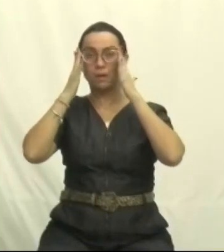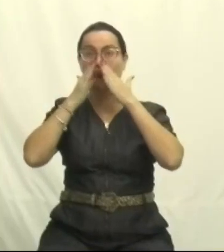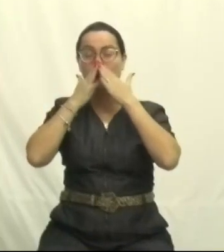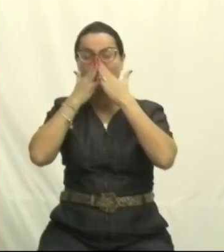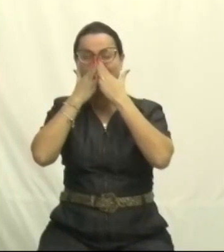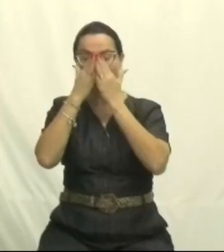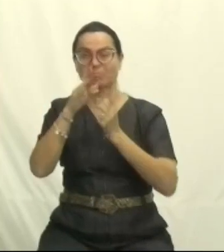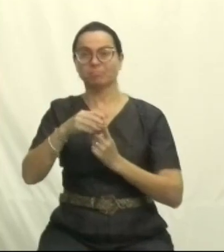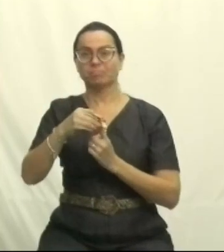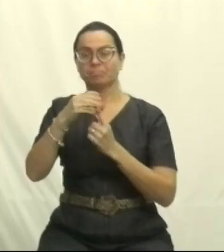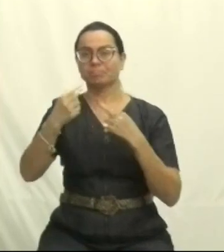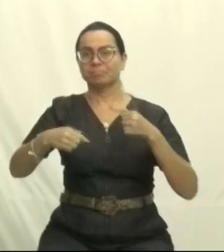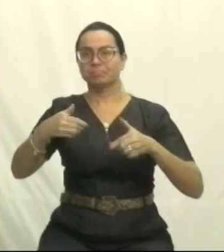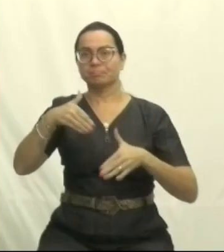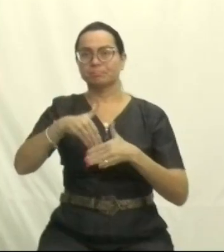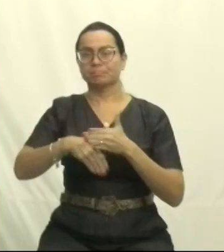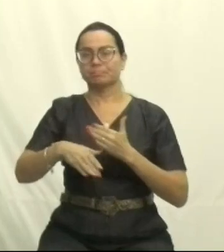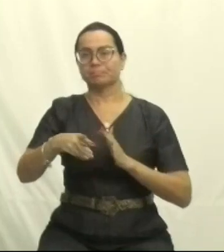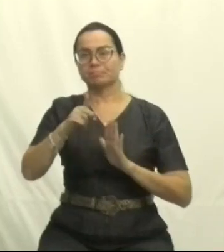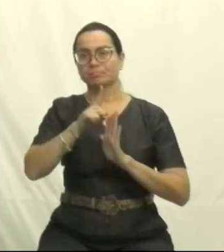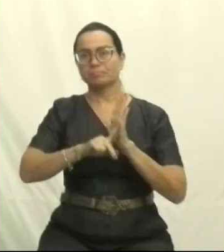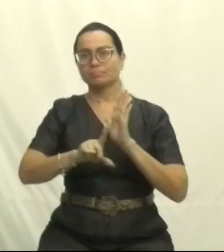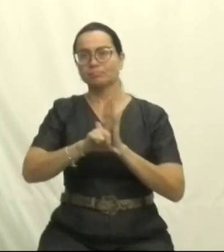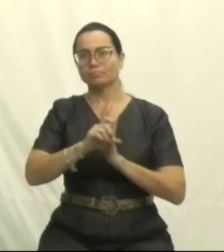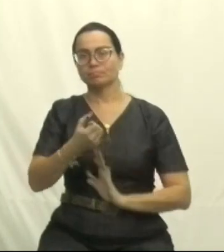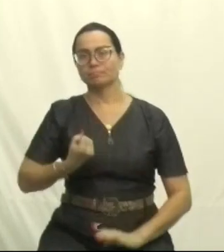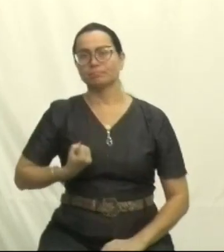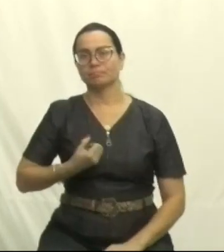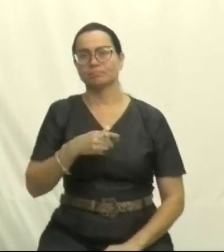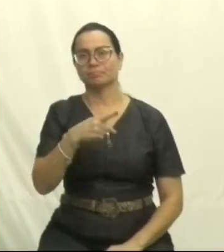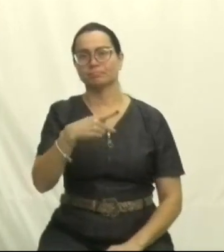Em única discussão e votação, o projeto de lei número